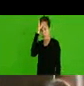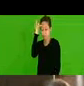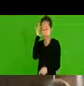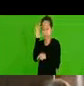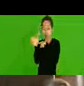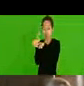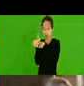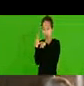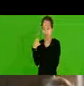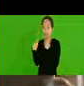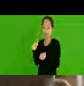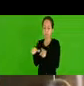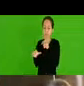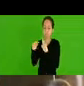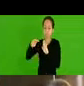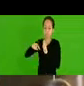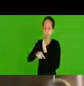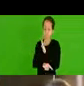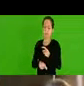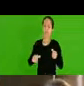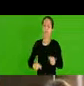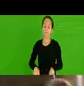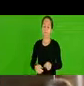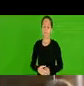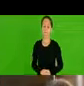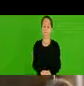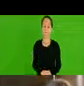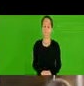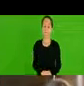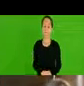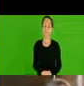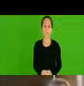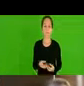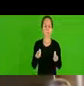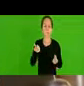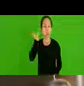aprofundada, um esforço muito maior de pesquisa qualitativa.